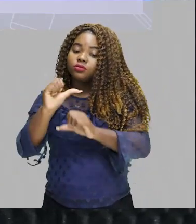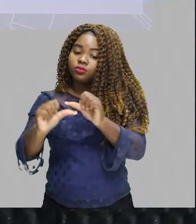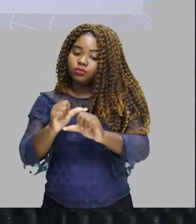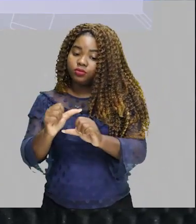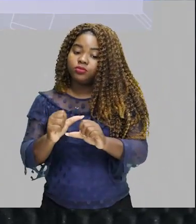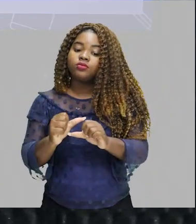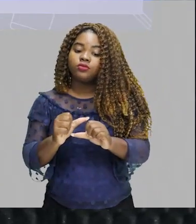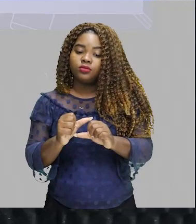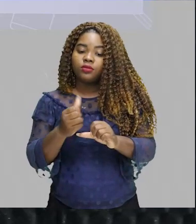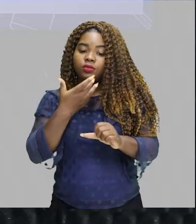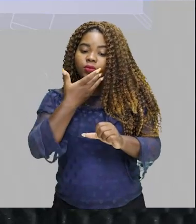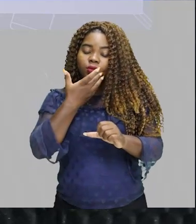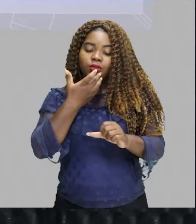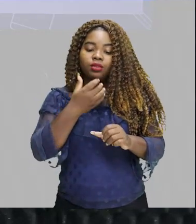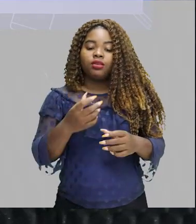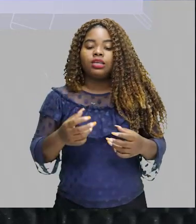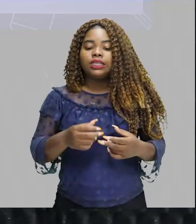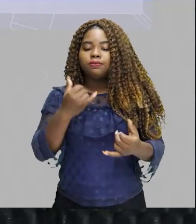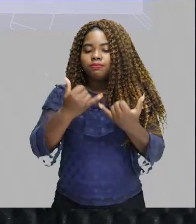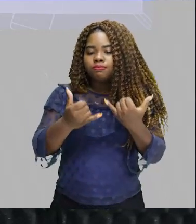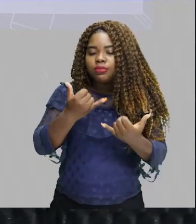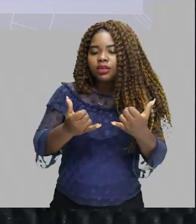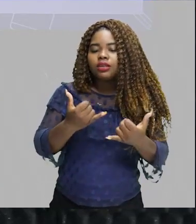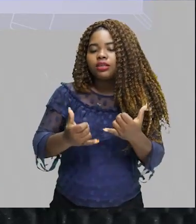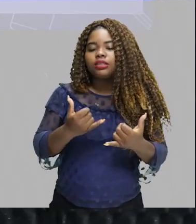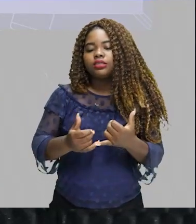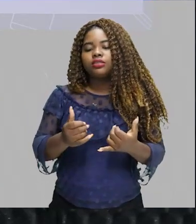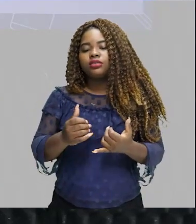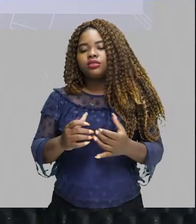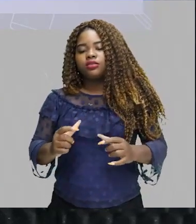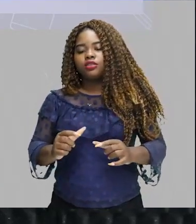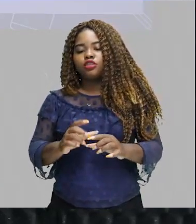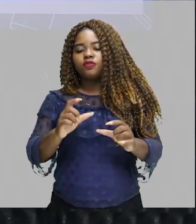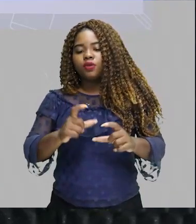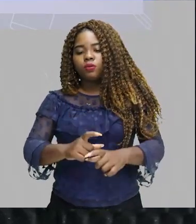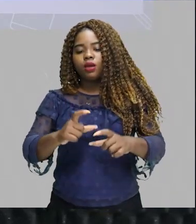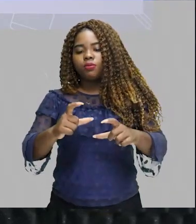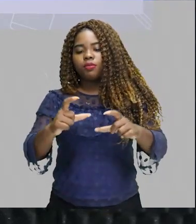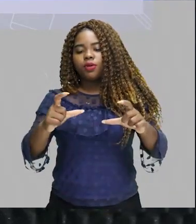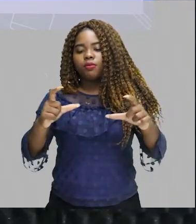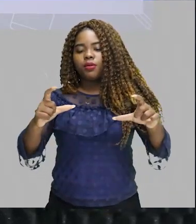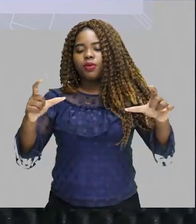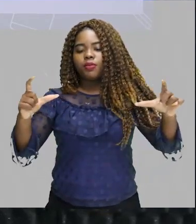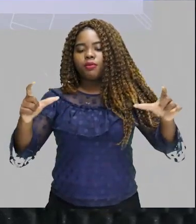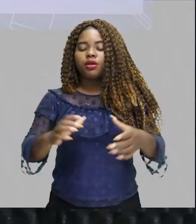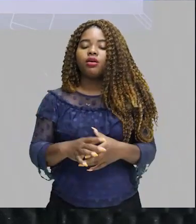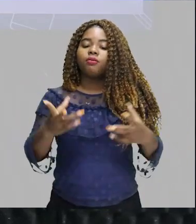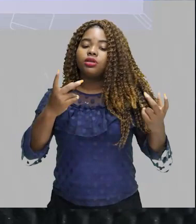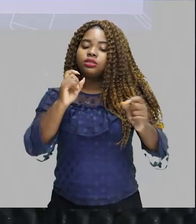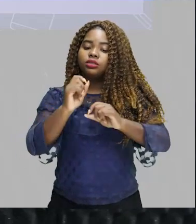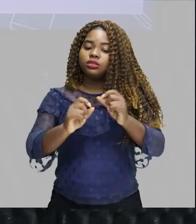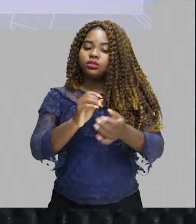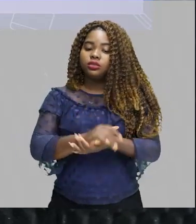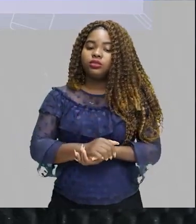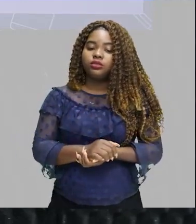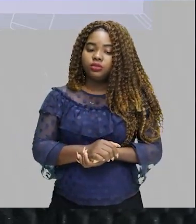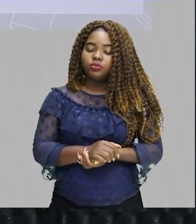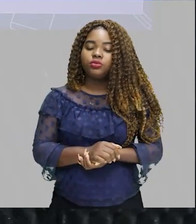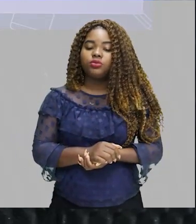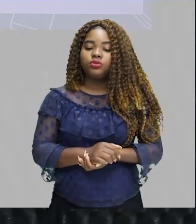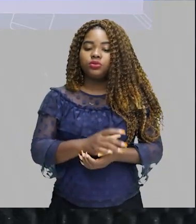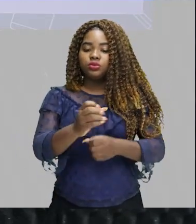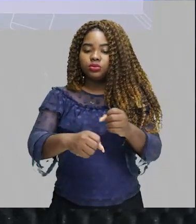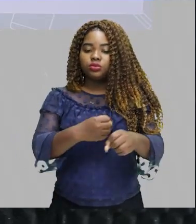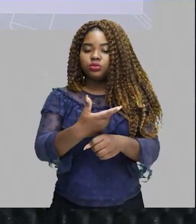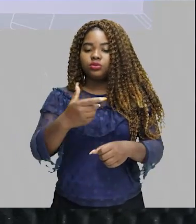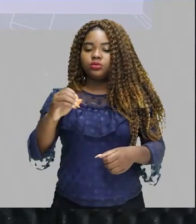perceber? Parece que esse grande contingente populacional ele vai passando, vai subindo. Né? Então a gente já vai perceber que, por exemplo, na pirâmide de 2000, nós